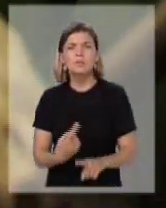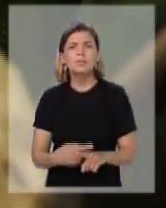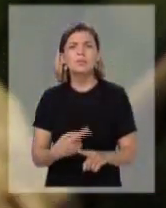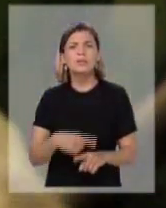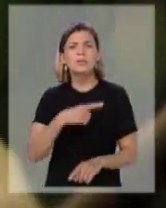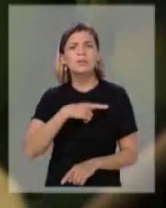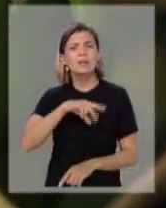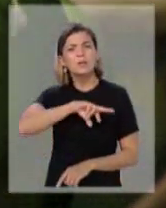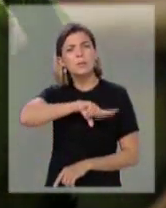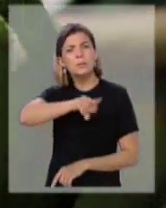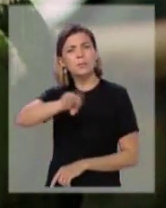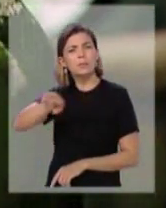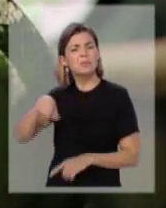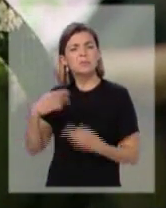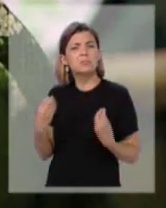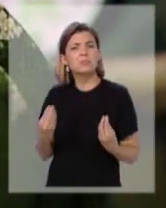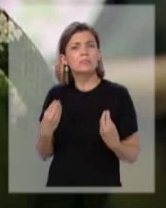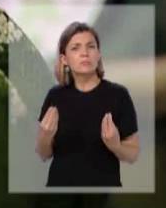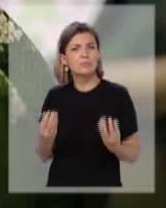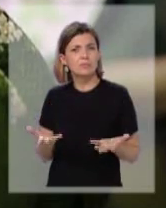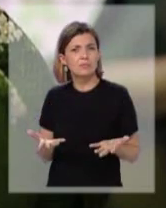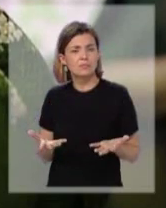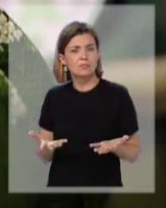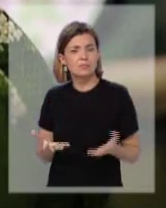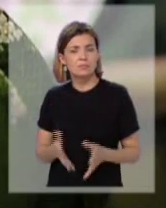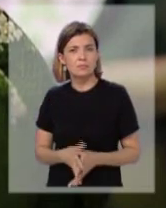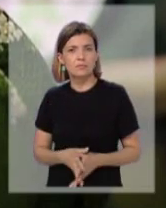Mas por que existe toda essa diversidade?